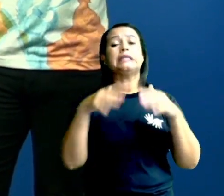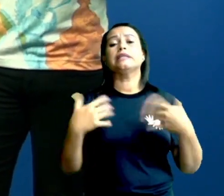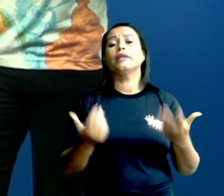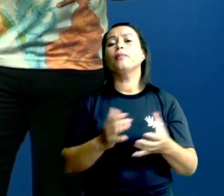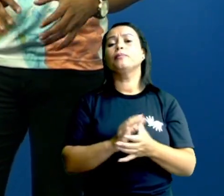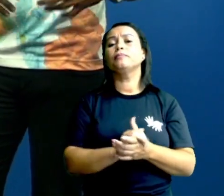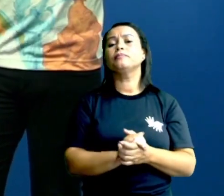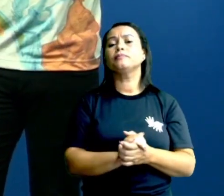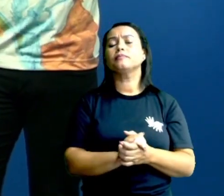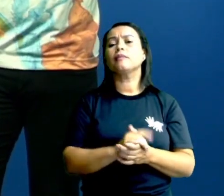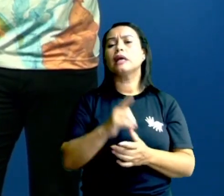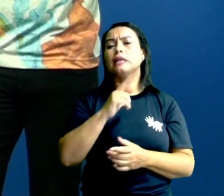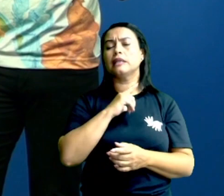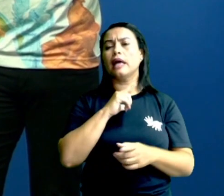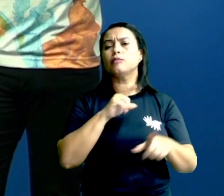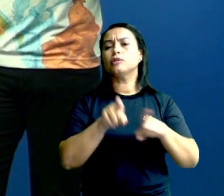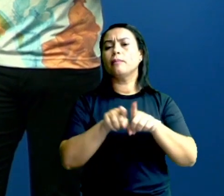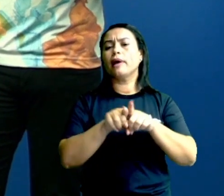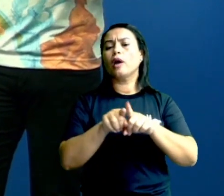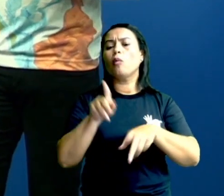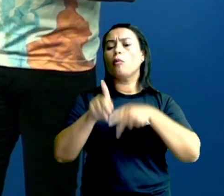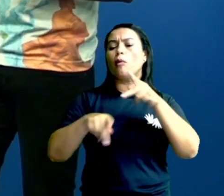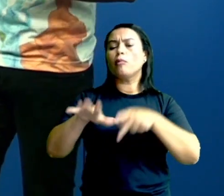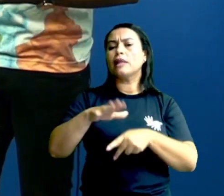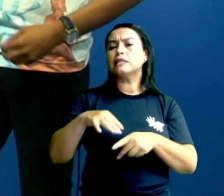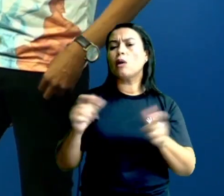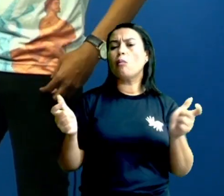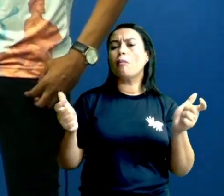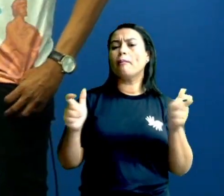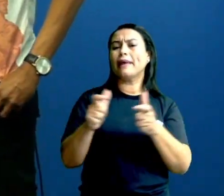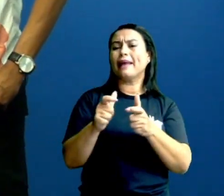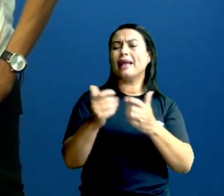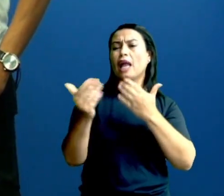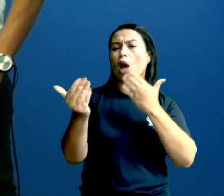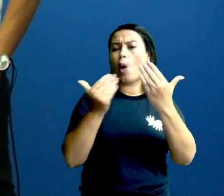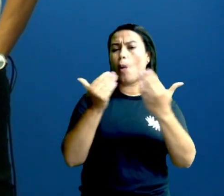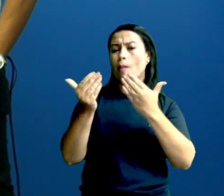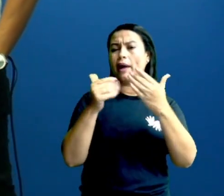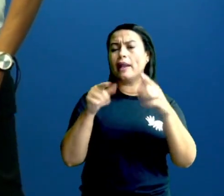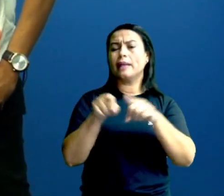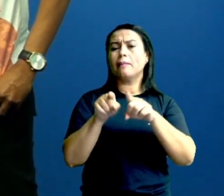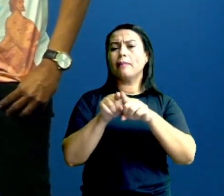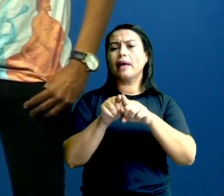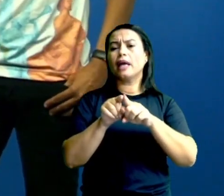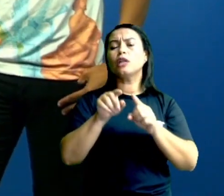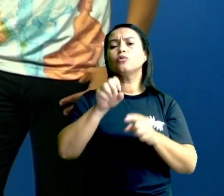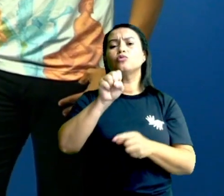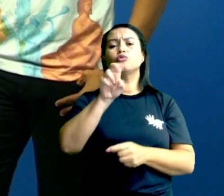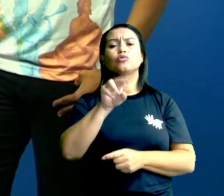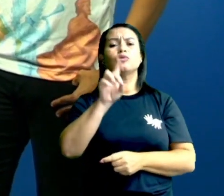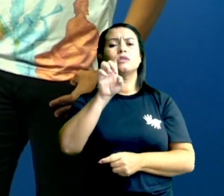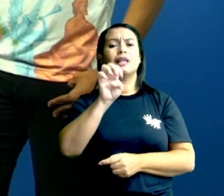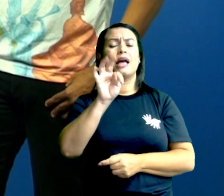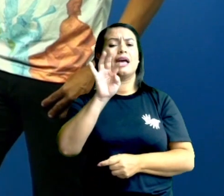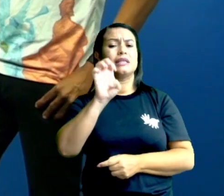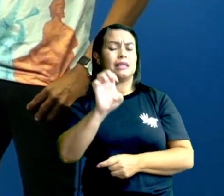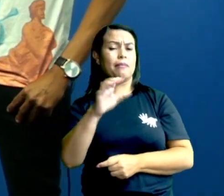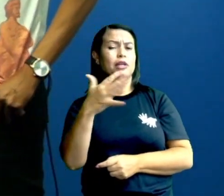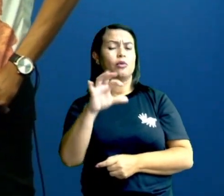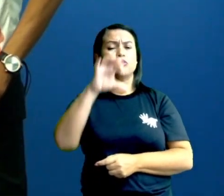então é em termos populacionais uma população pequena seja comparar a população da região sudeste que chega a quase